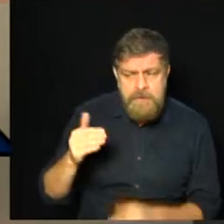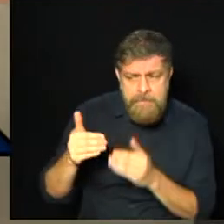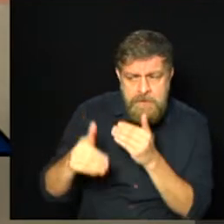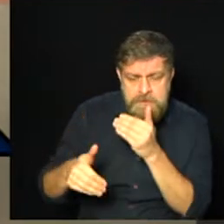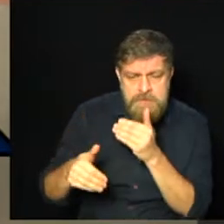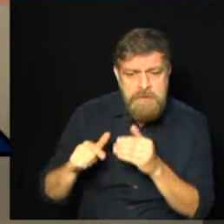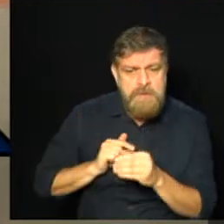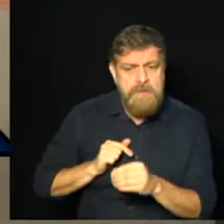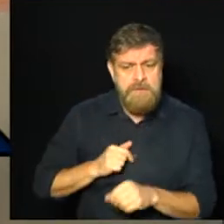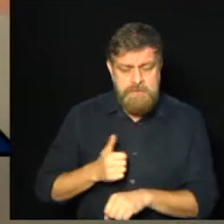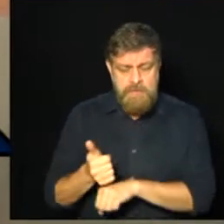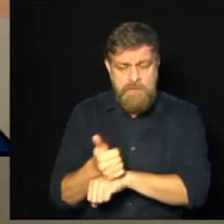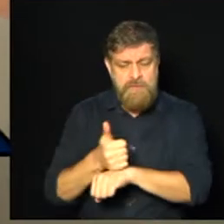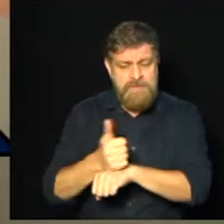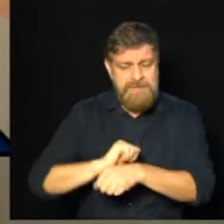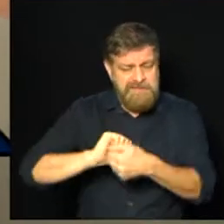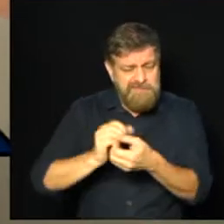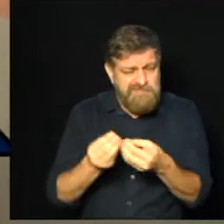dos profissionais